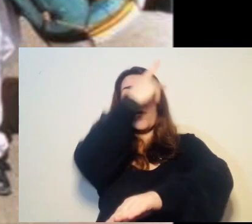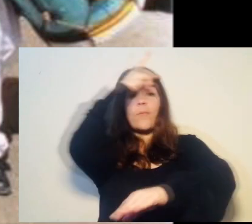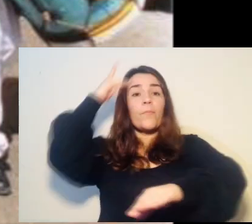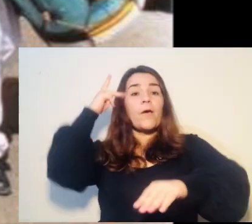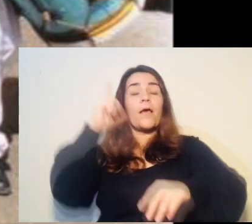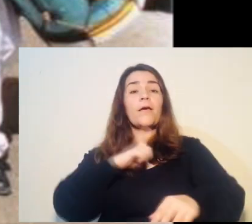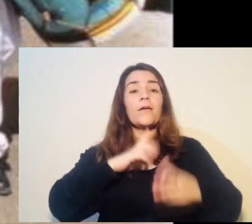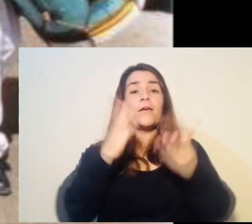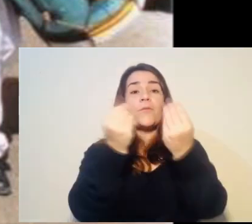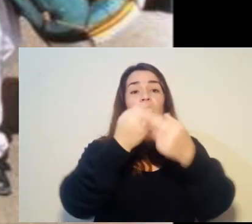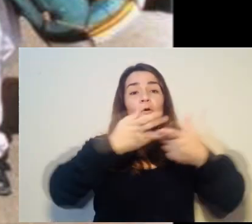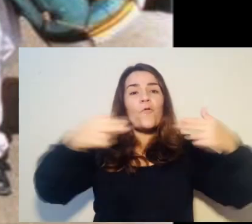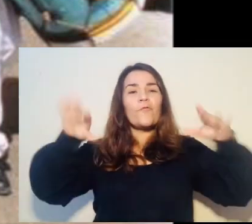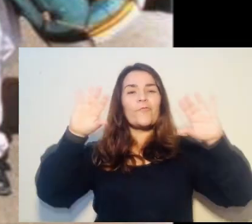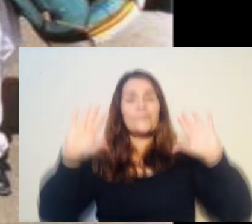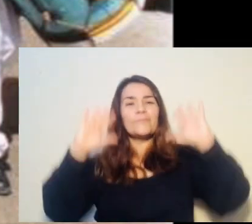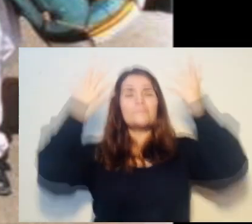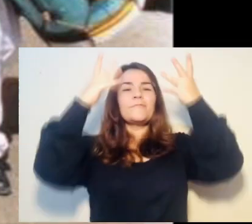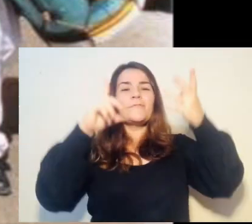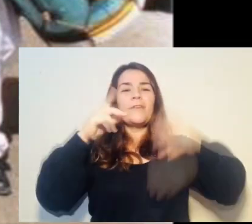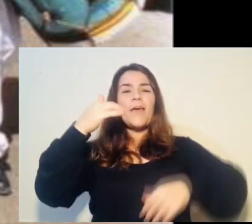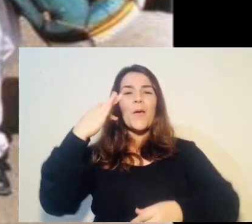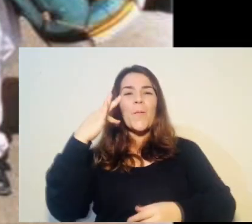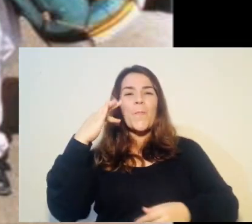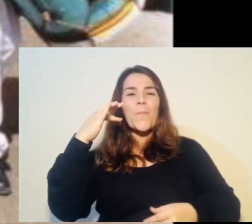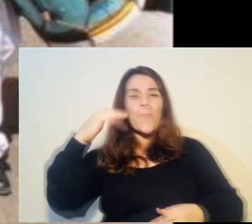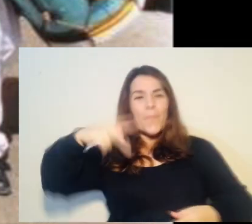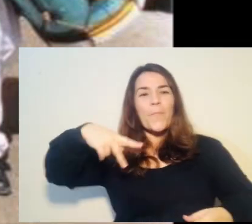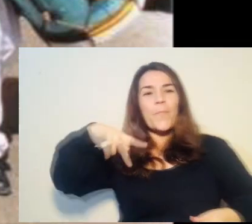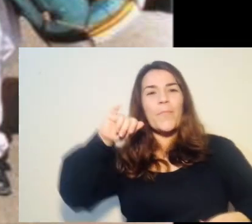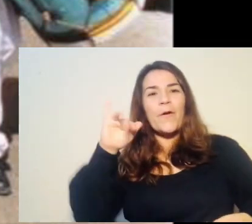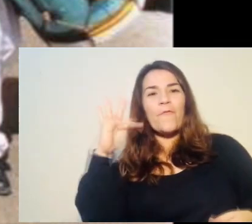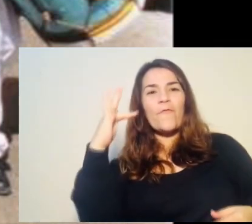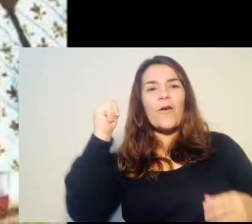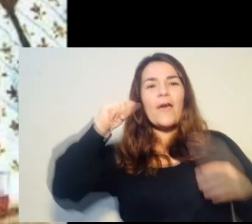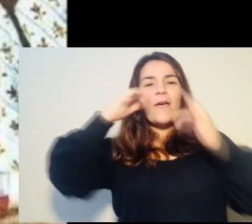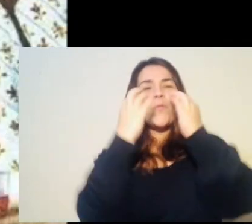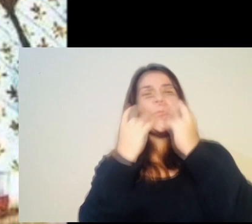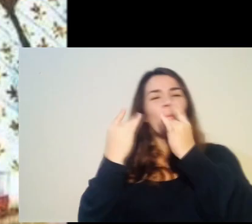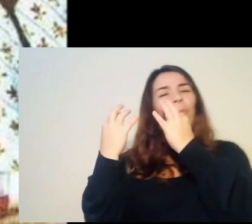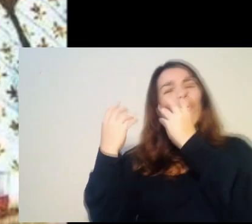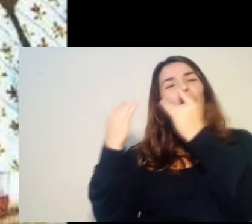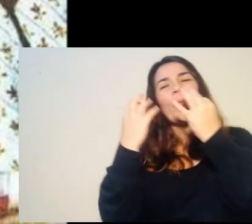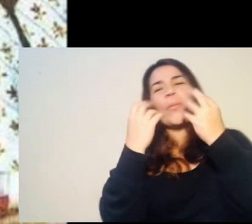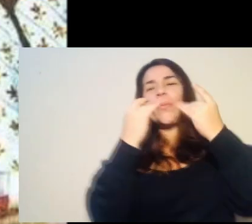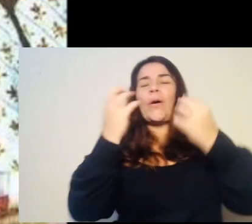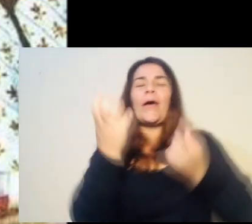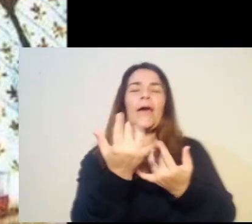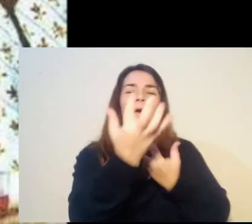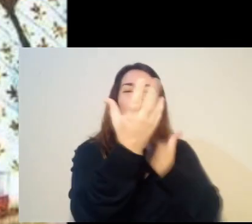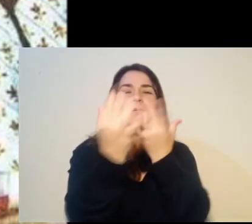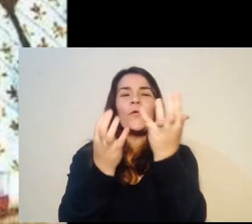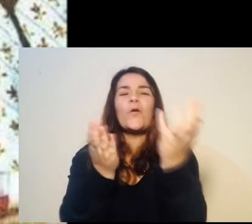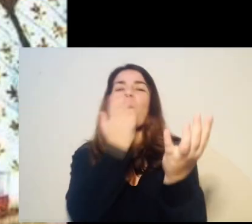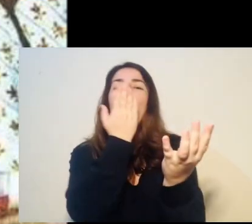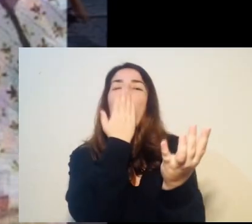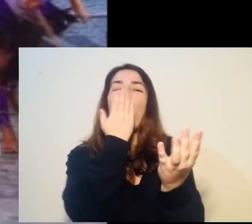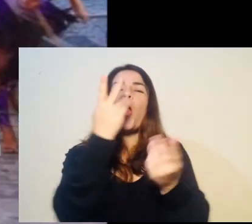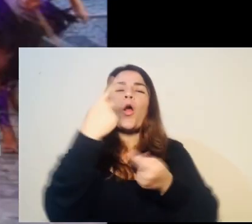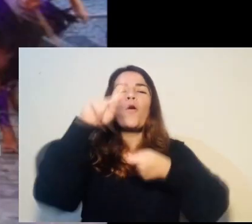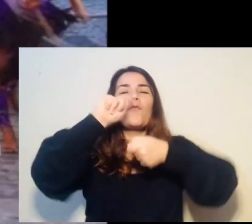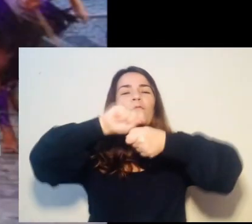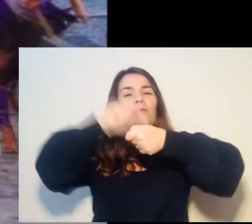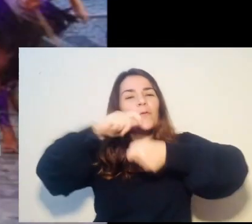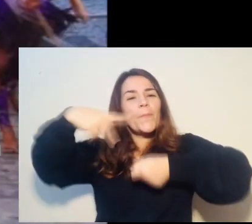popular, existem muitos festejos em que o pífano é incluído. Folguedos de matriz afro-indígenas como